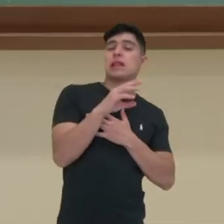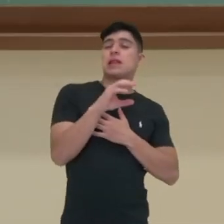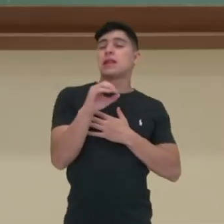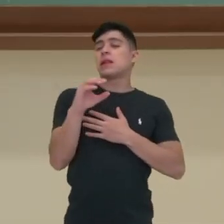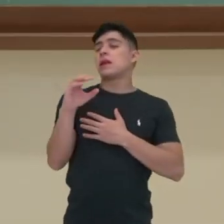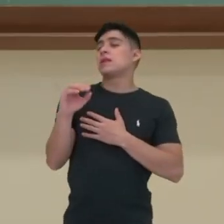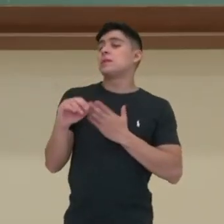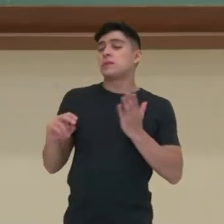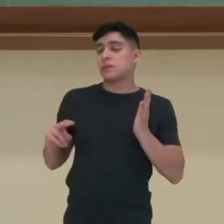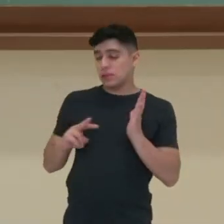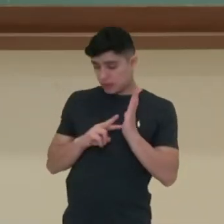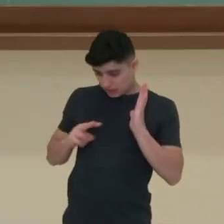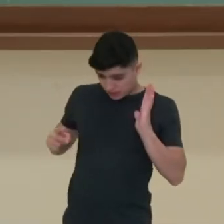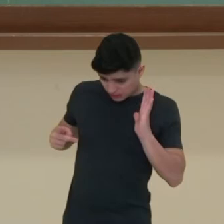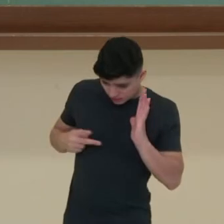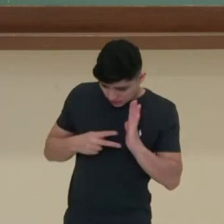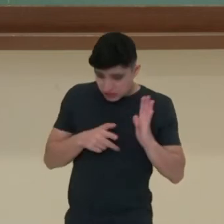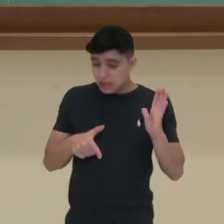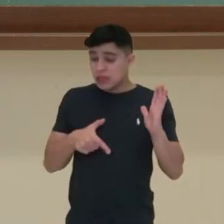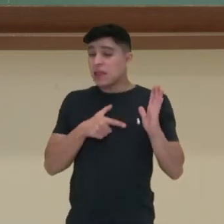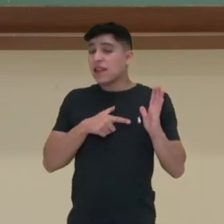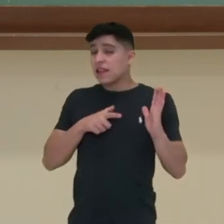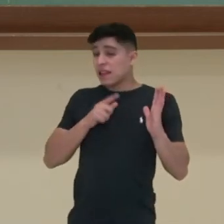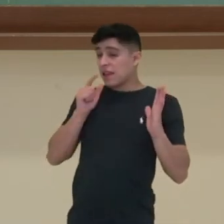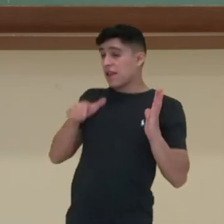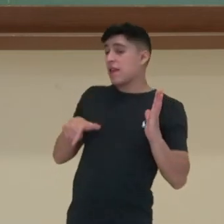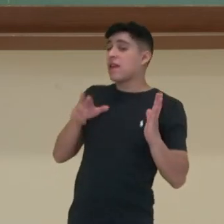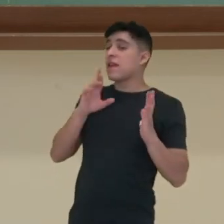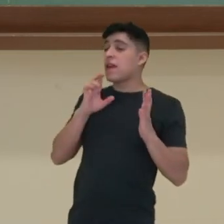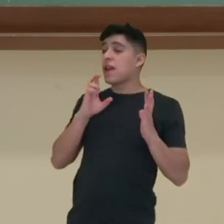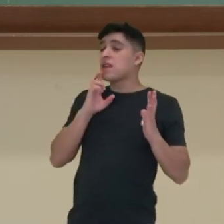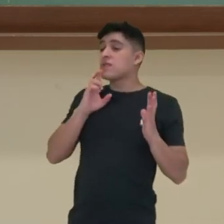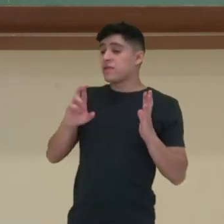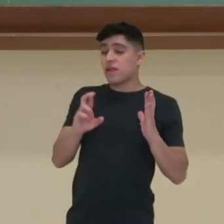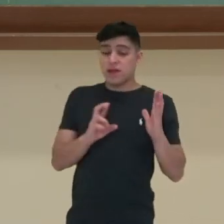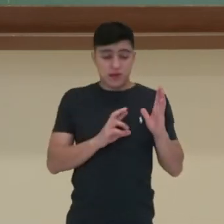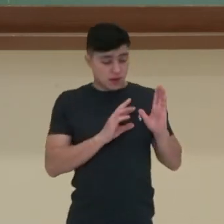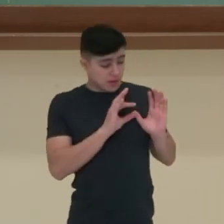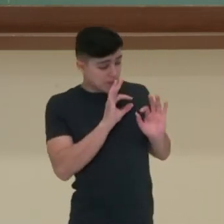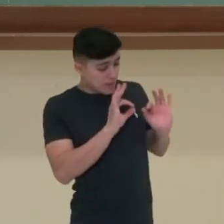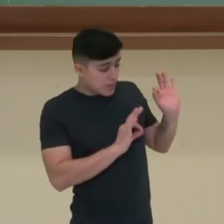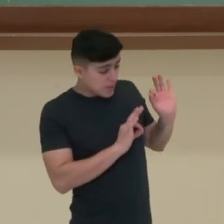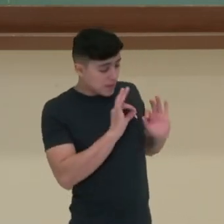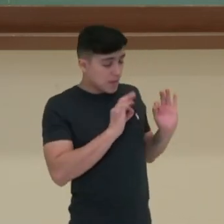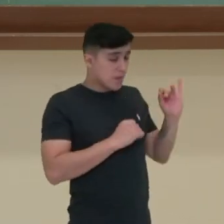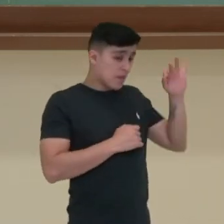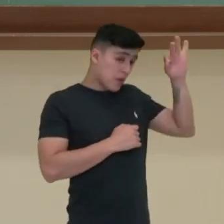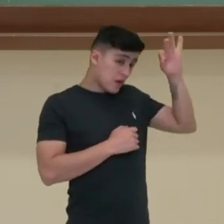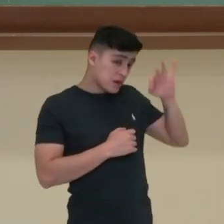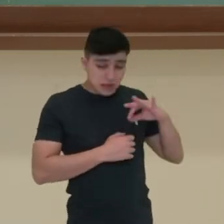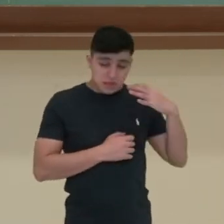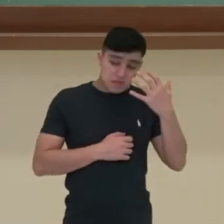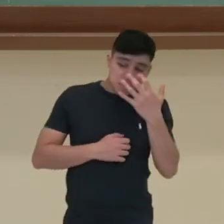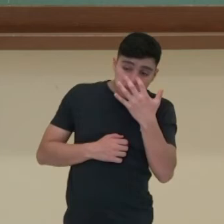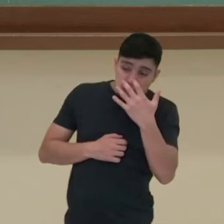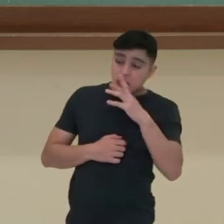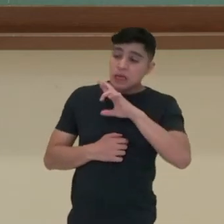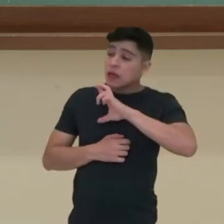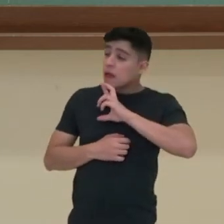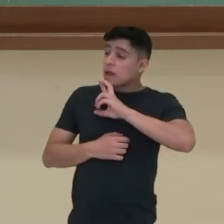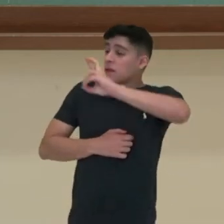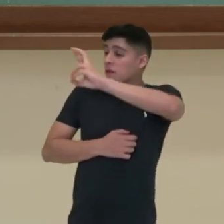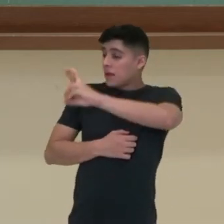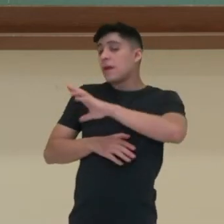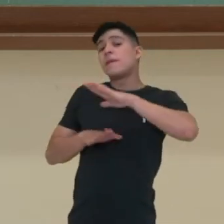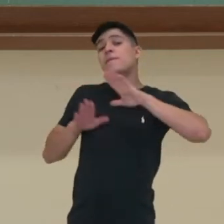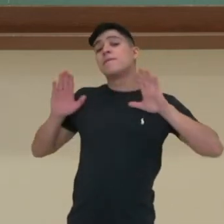seguinte, existe um resultado esperado, estatisticamente esperado, e um resultado observado, que é na prática. Às